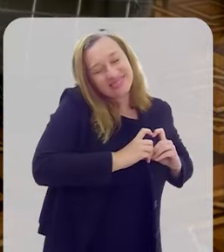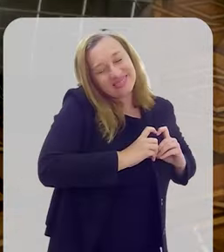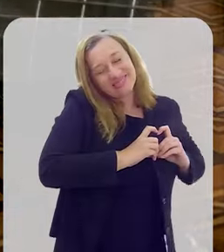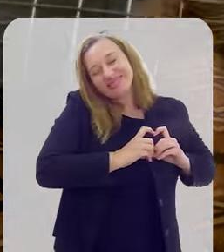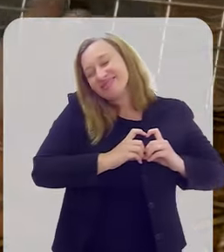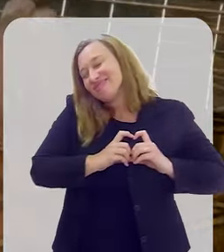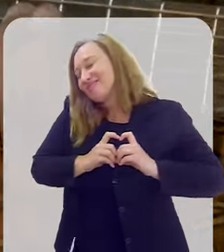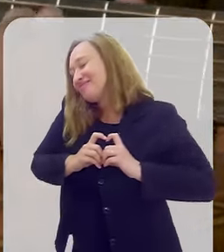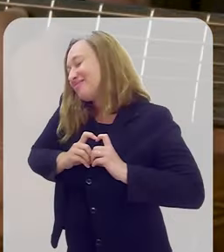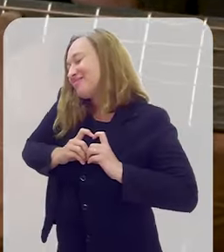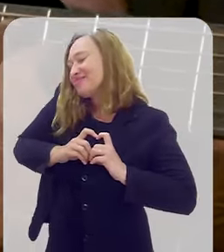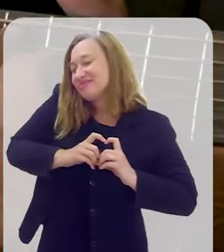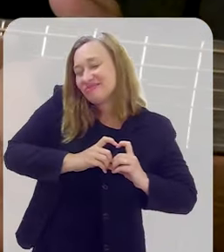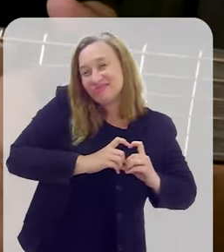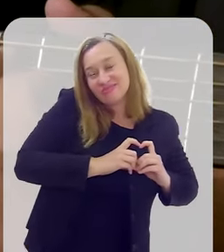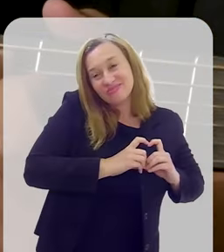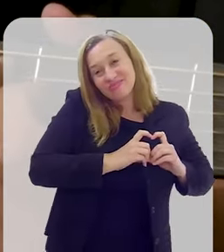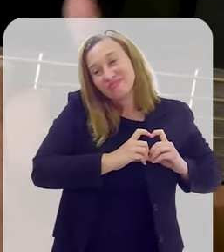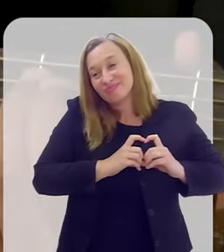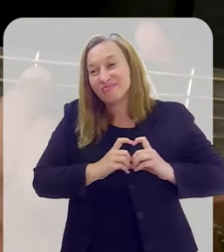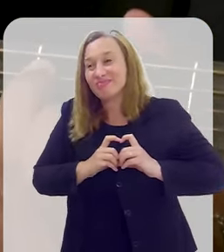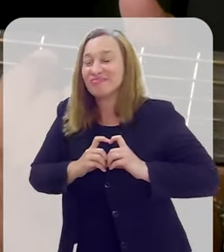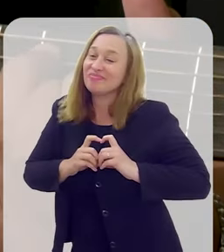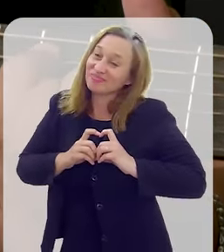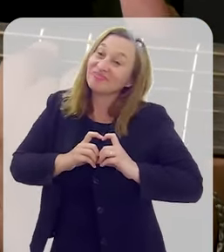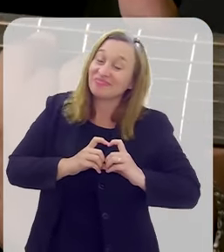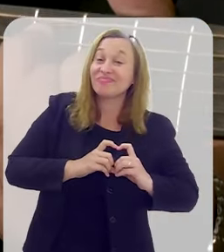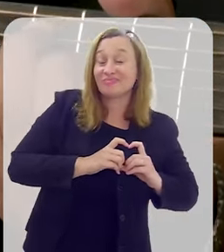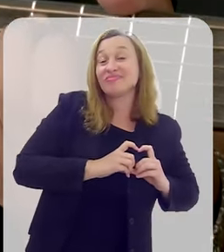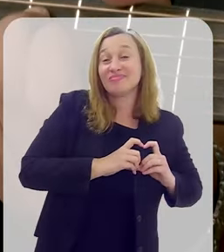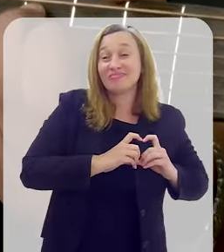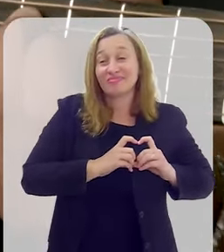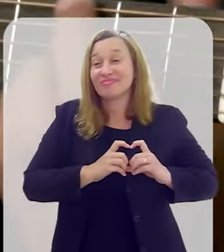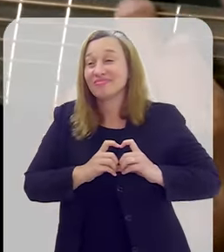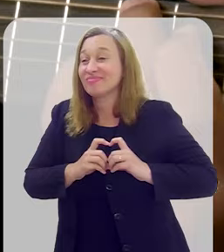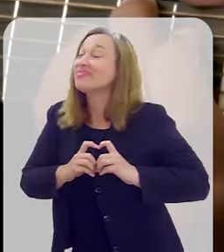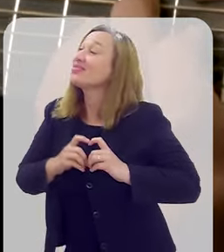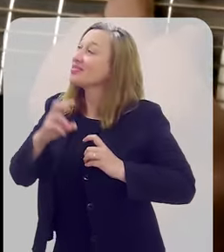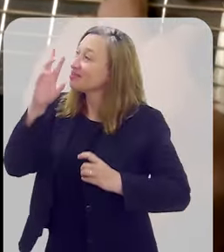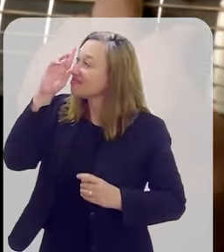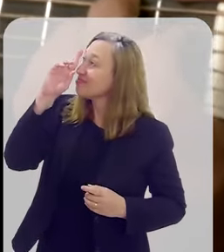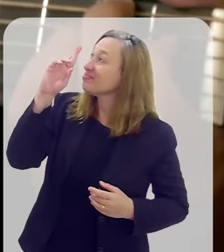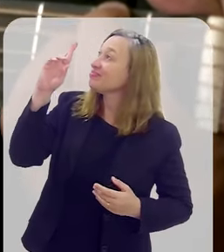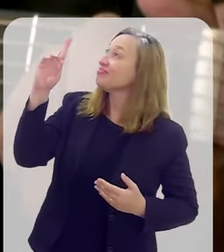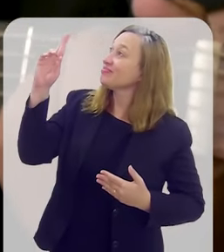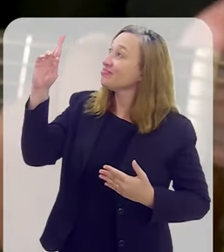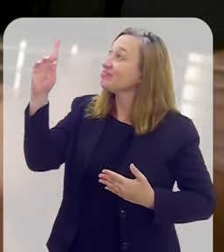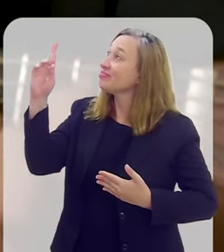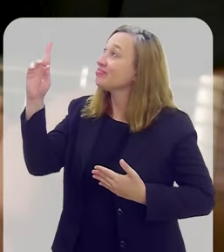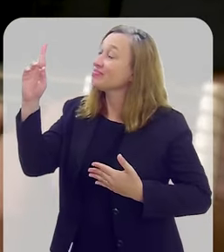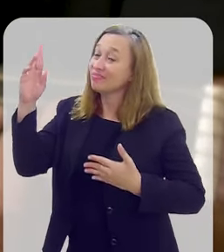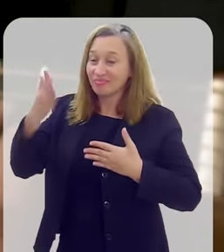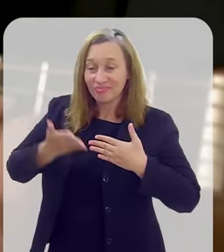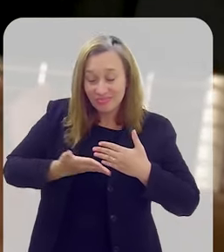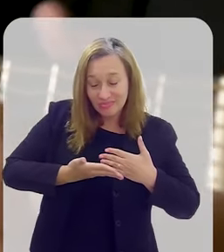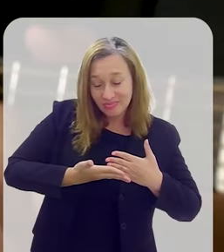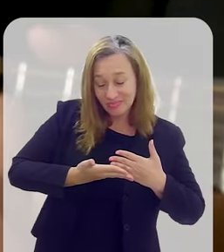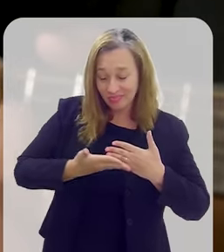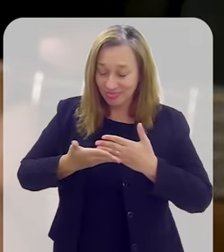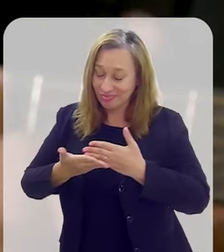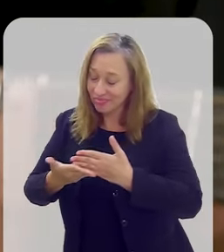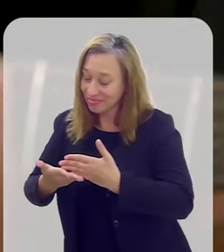coração porque a chave dele você ti sua